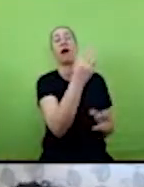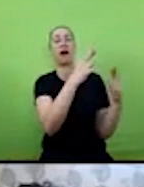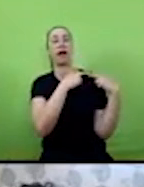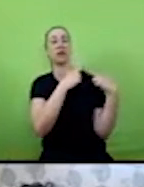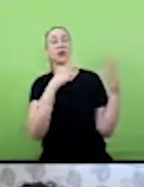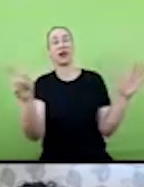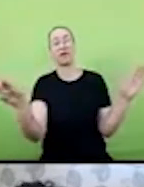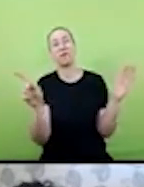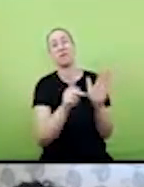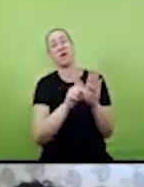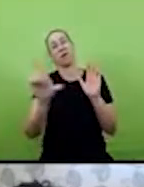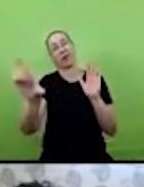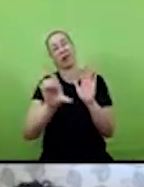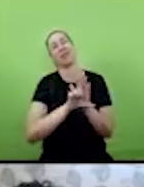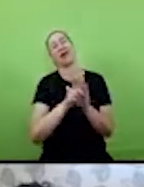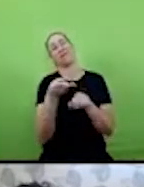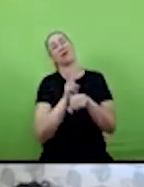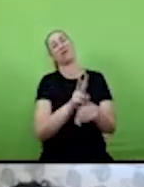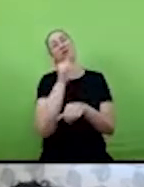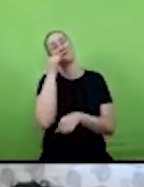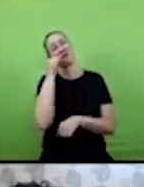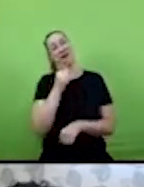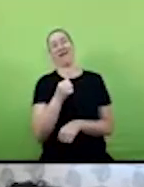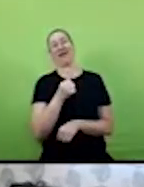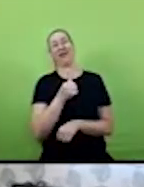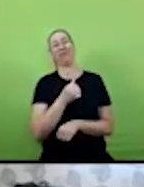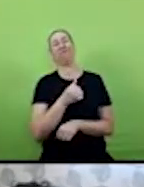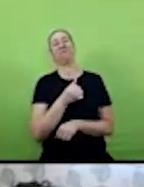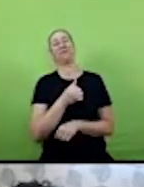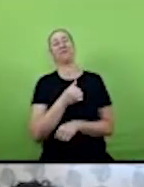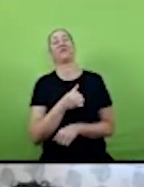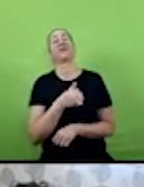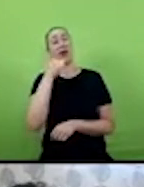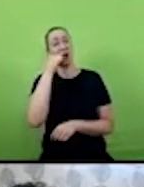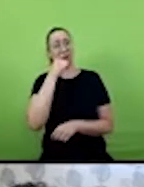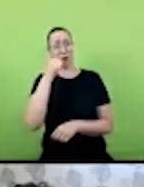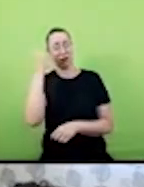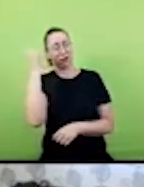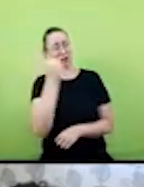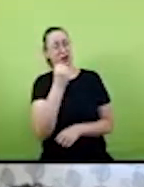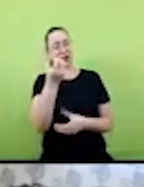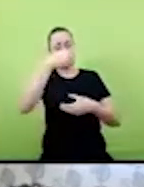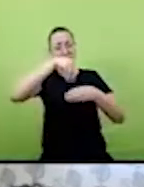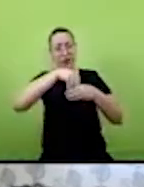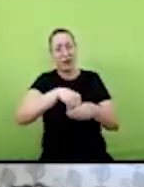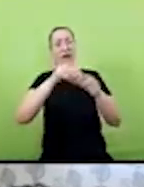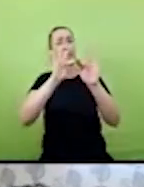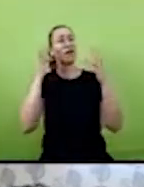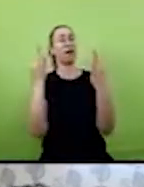assassinato específica. Mulheres são assassinadas dentro de casa, em sua maioria, dentro das